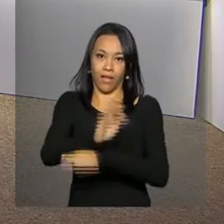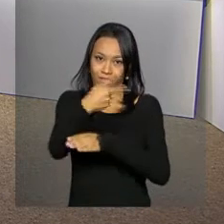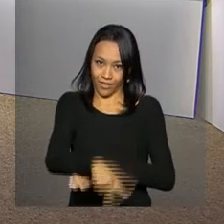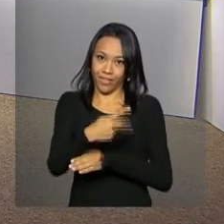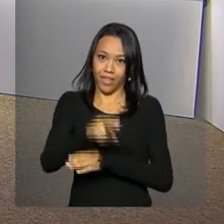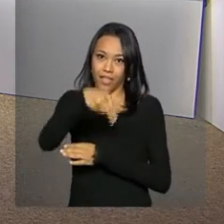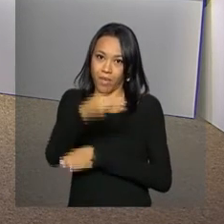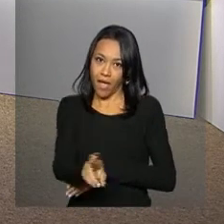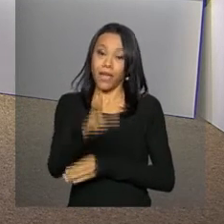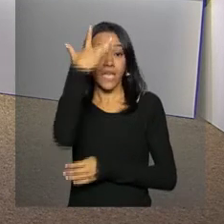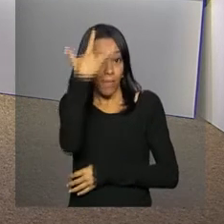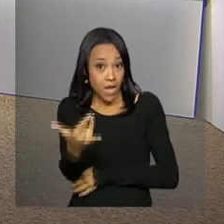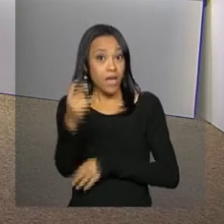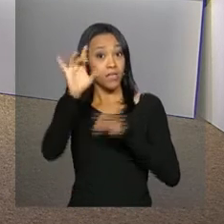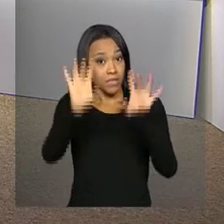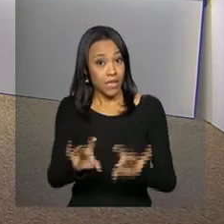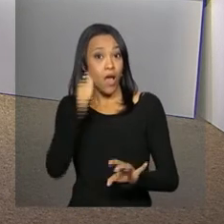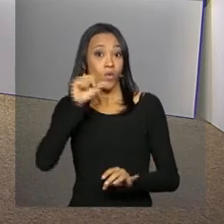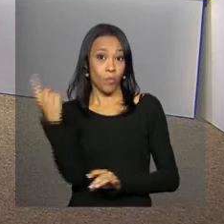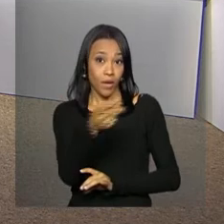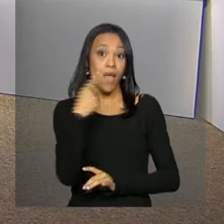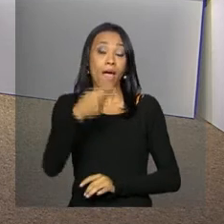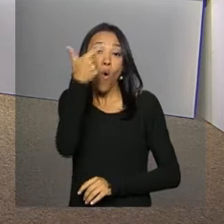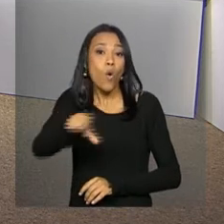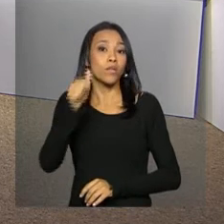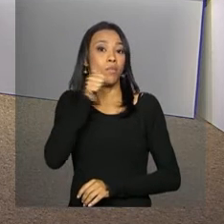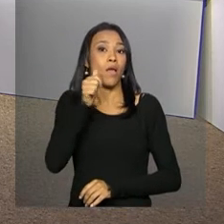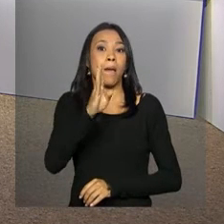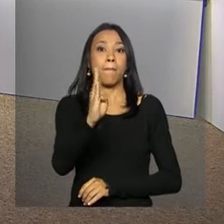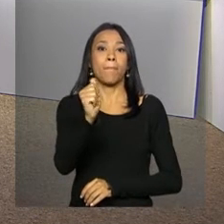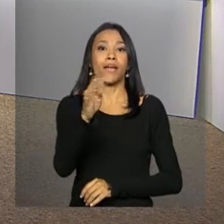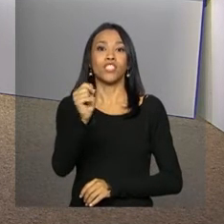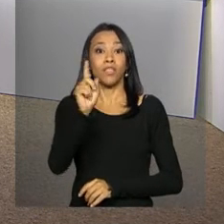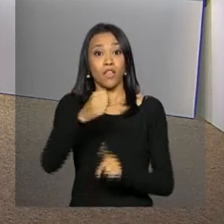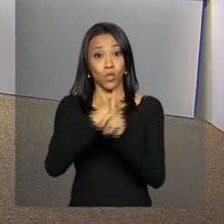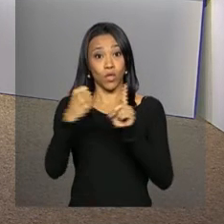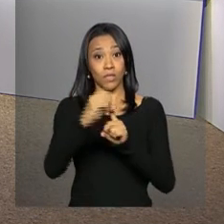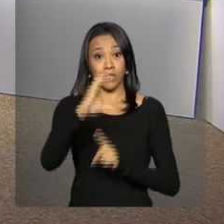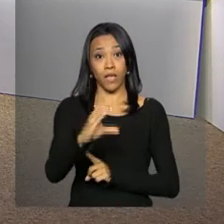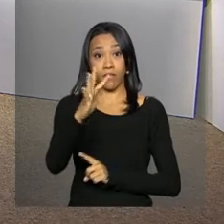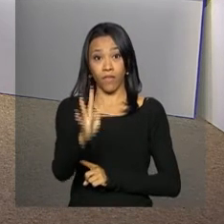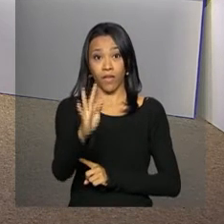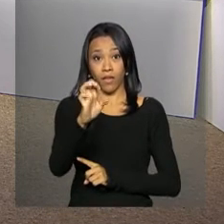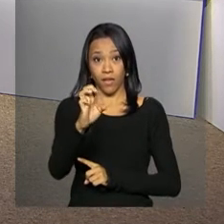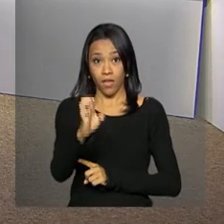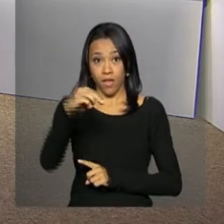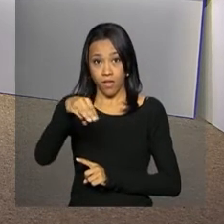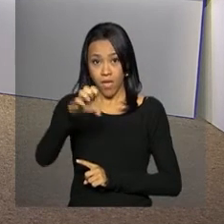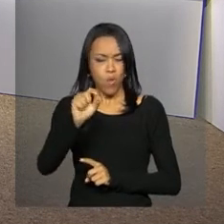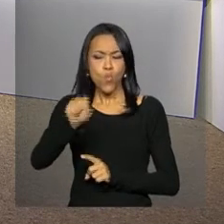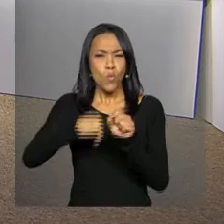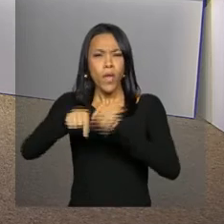o especial mulher de amanhã será com jô luz ea batista socióloga dos e fêmea organização não governamental que luta